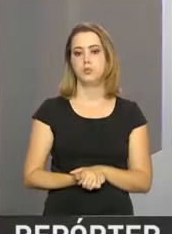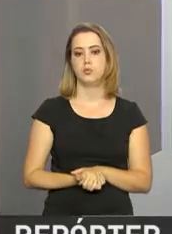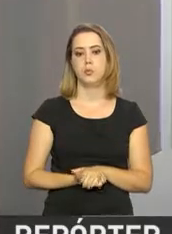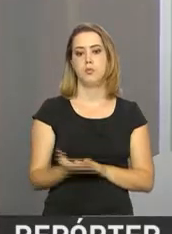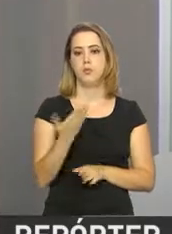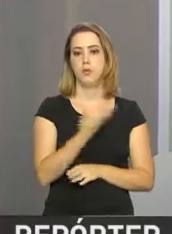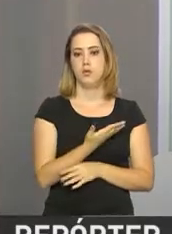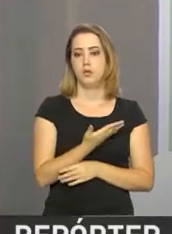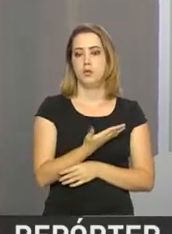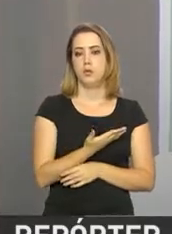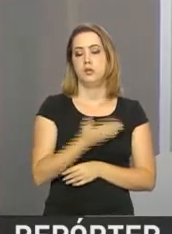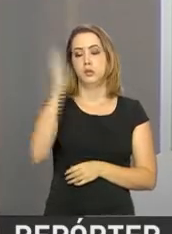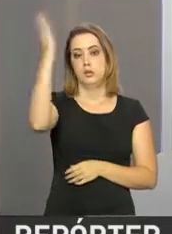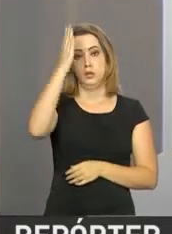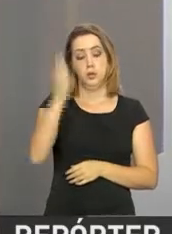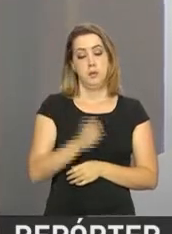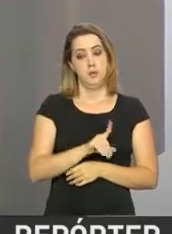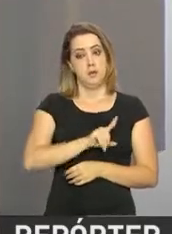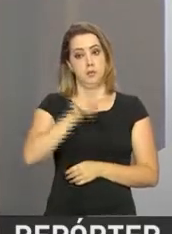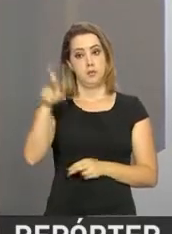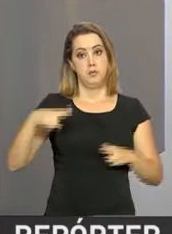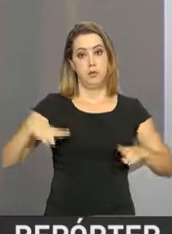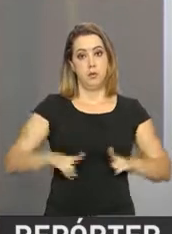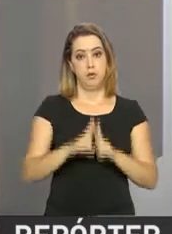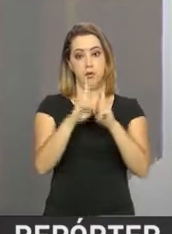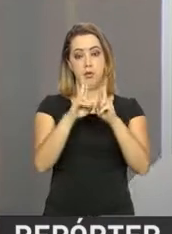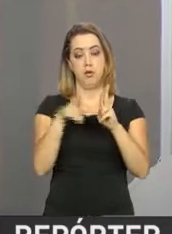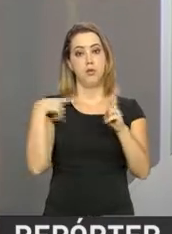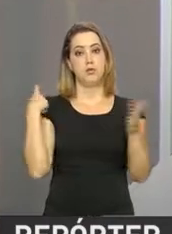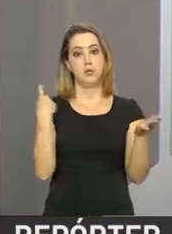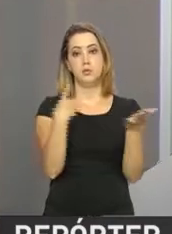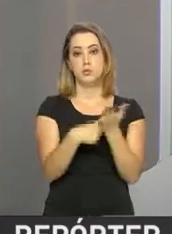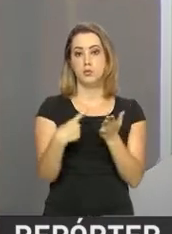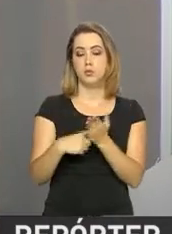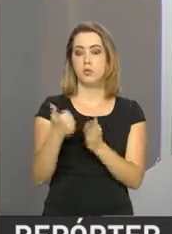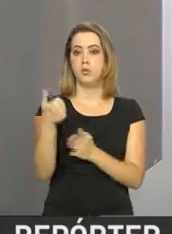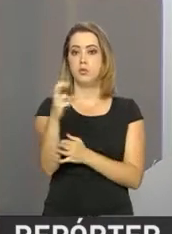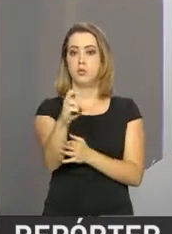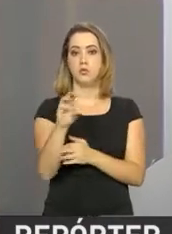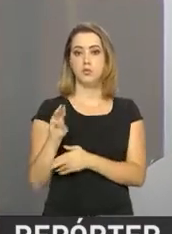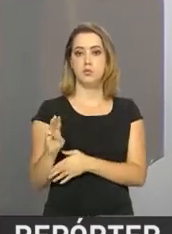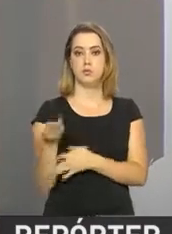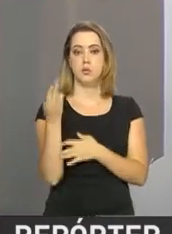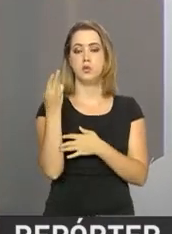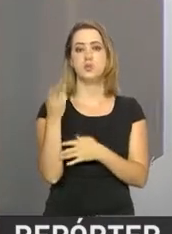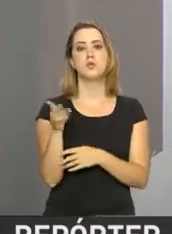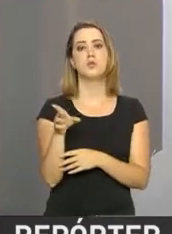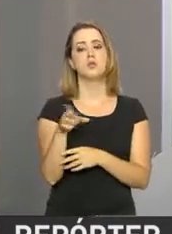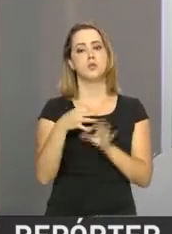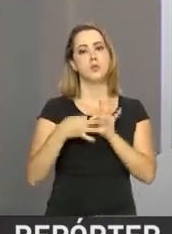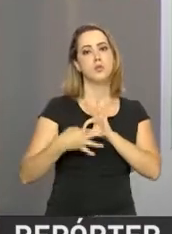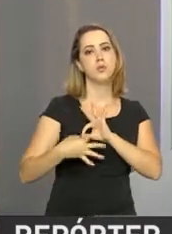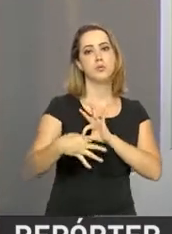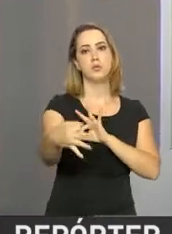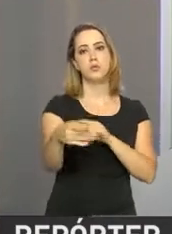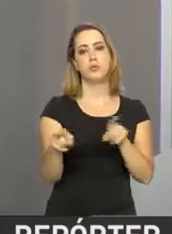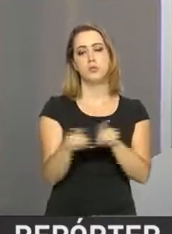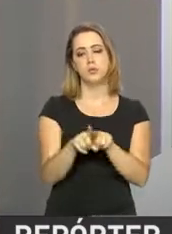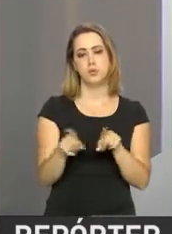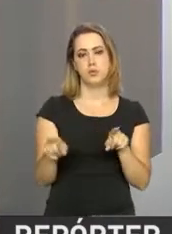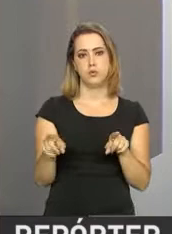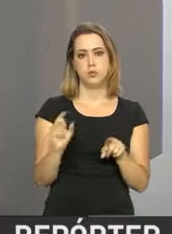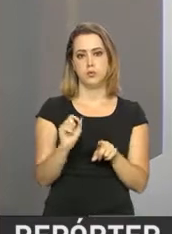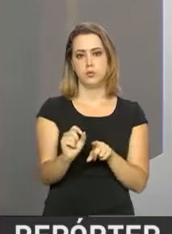em paris de que ele vai restaurar 15 milhões de hectares de pastagens degradadas e que ele vai